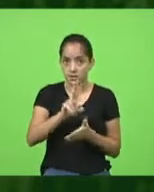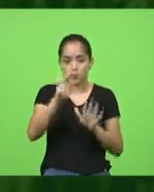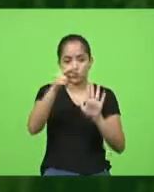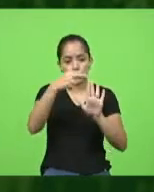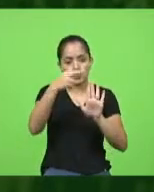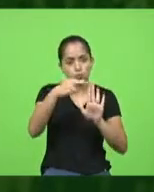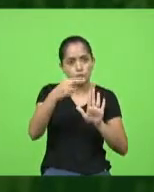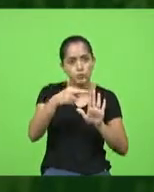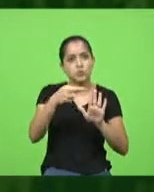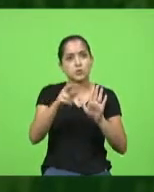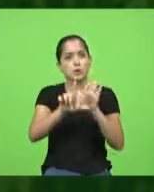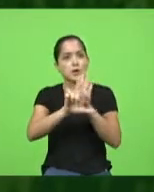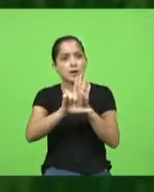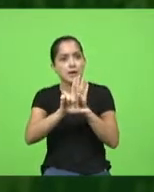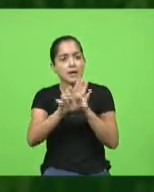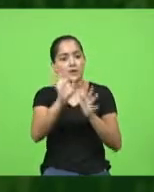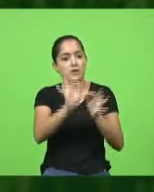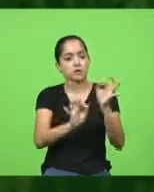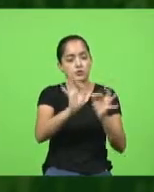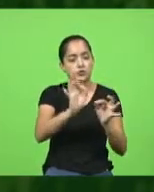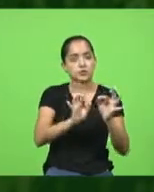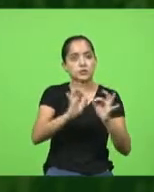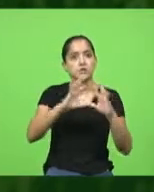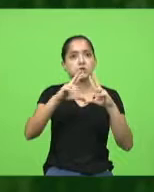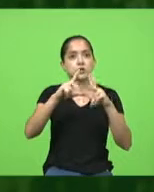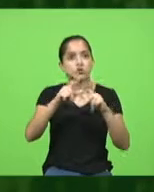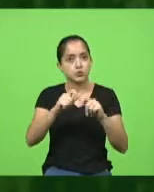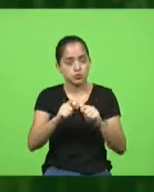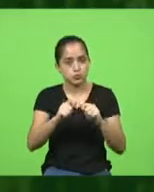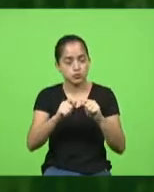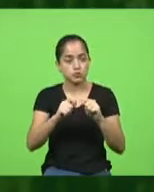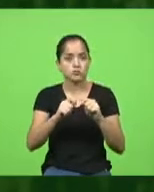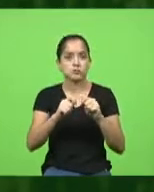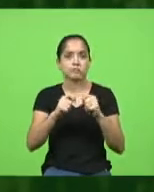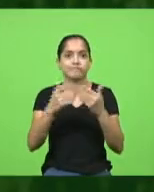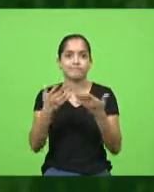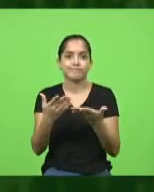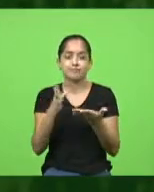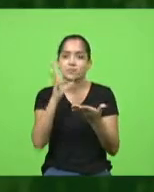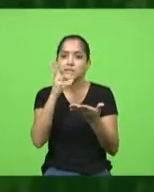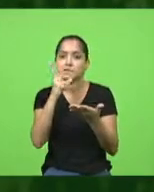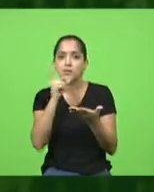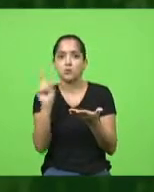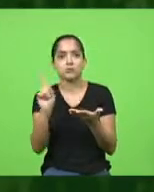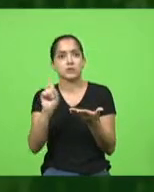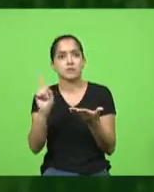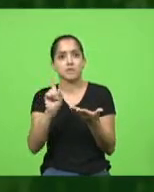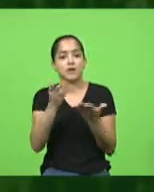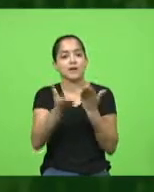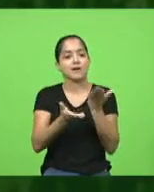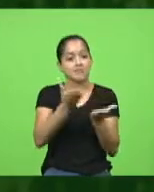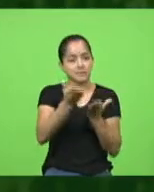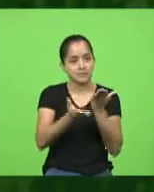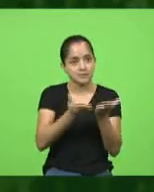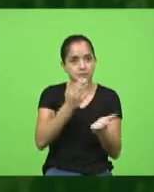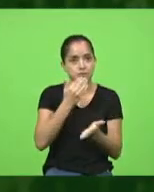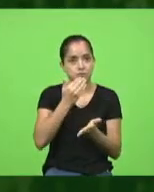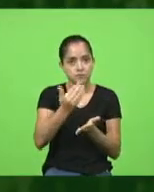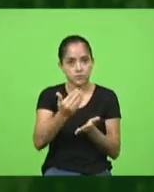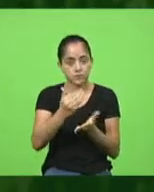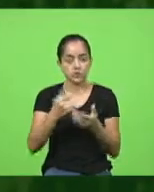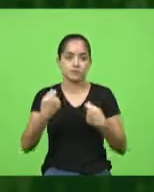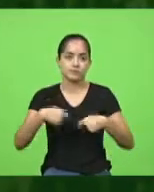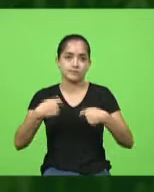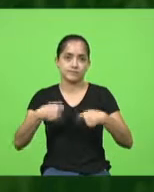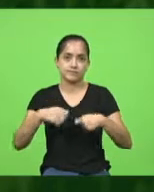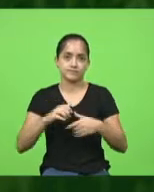parte legal e jurídica está disponível para que não demore tempo a atender a demanda da necessidade